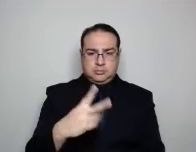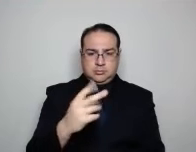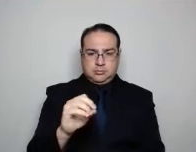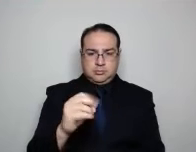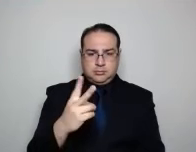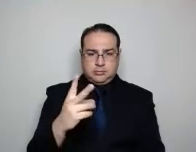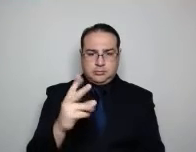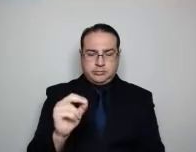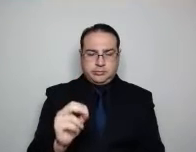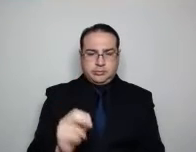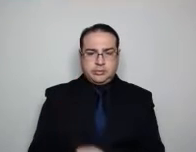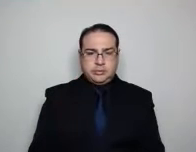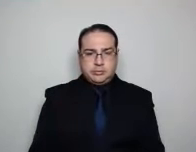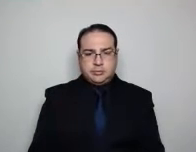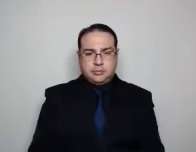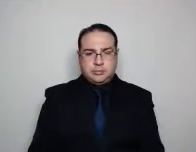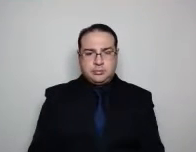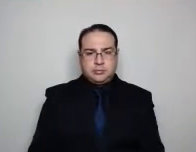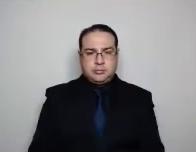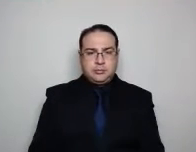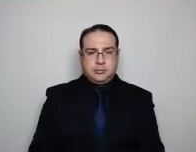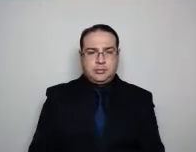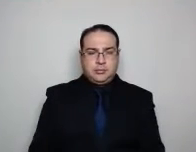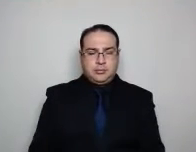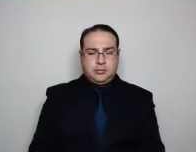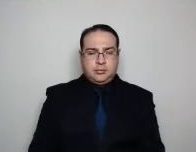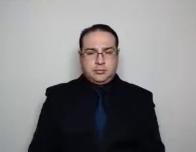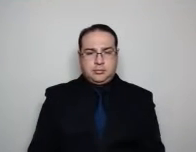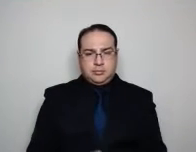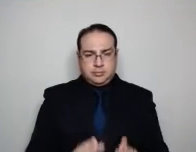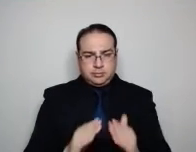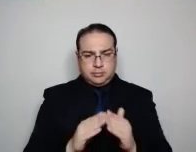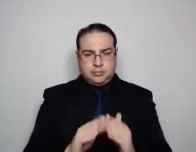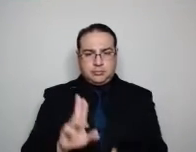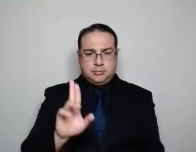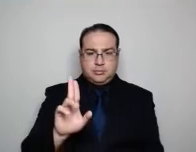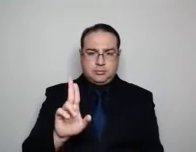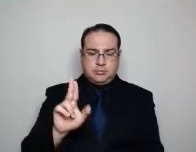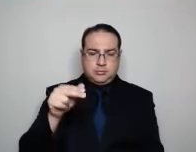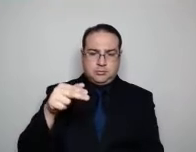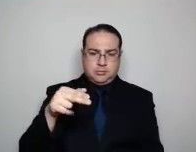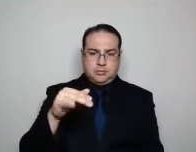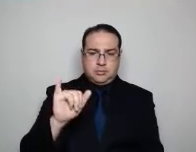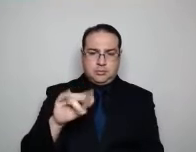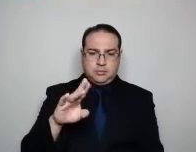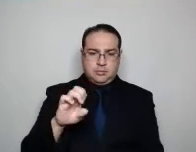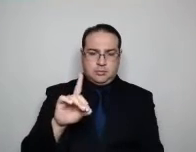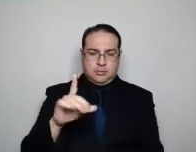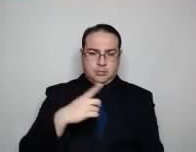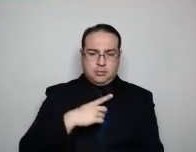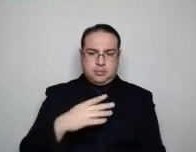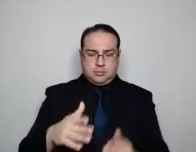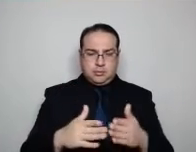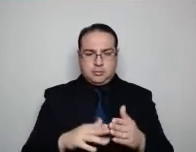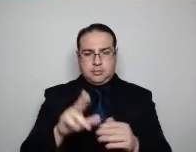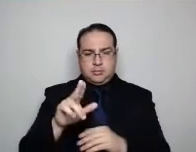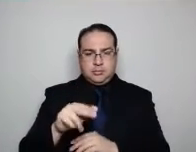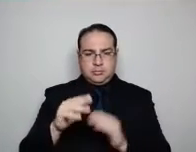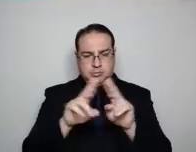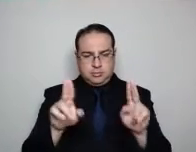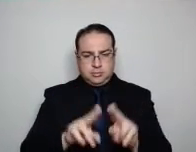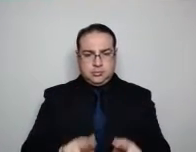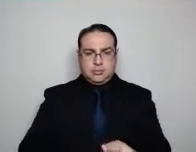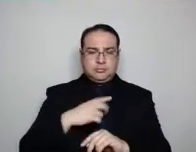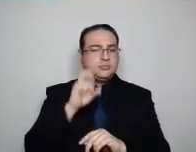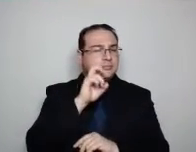08-10-171-61-2020. Apelante Unimed. E apelante apelado Unimed também. Unimed Rio Grande do Norte, Federação das